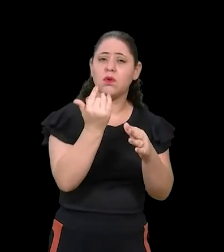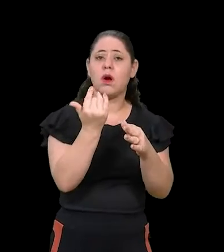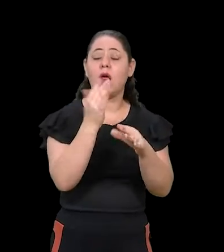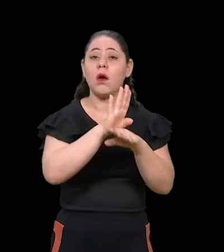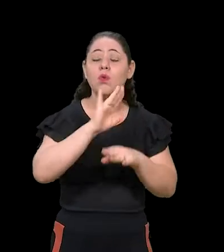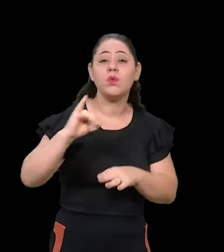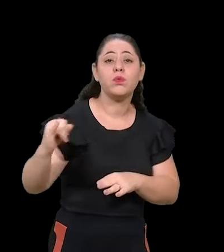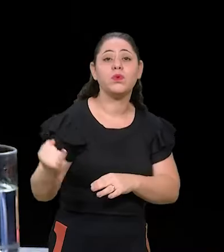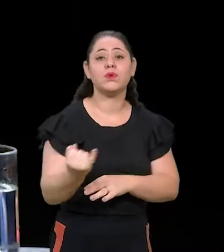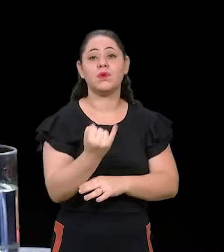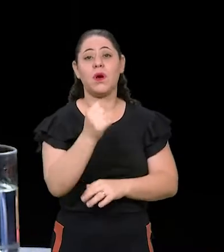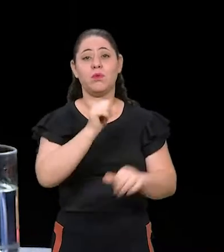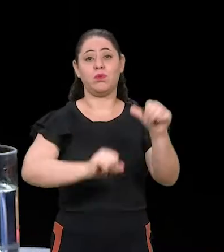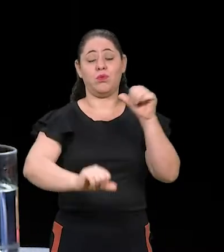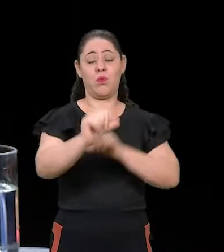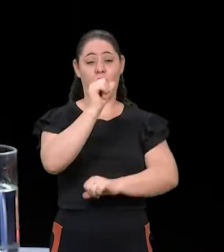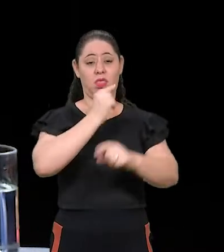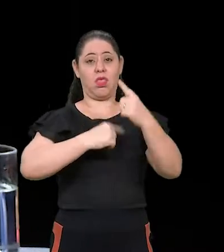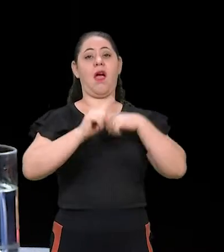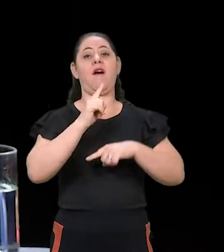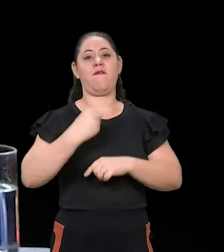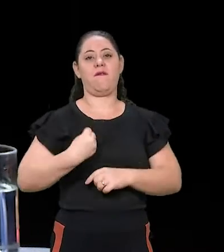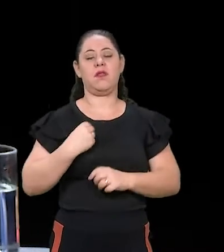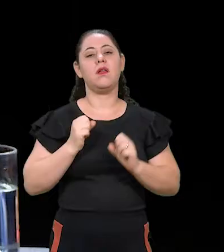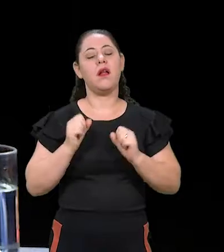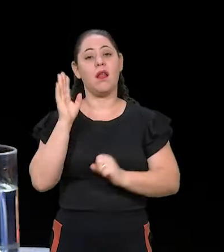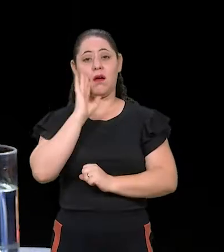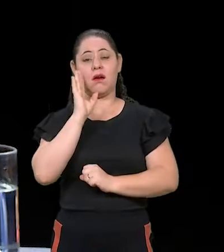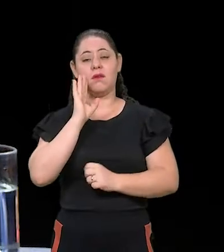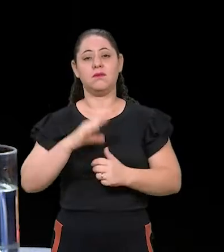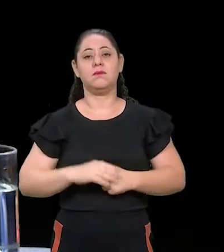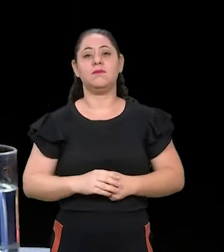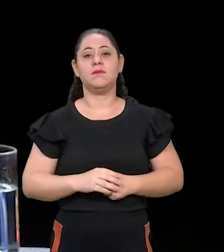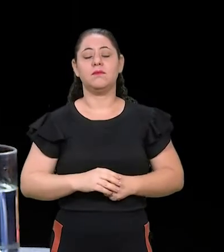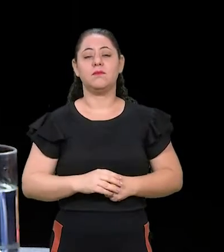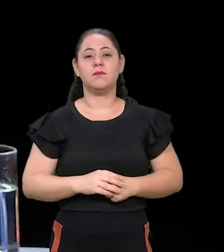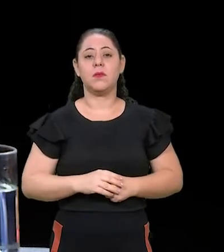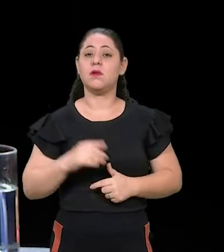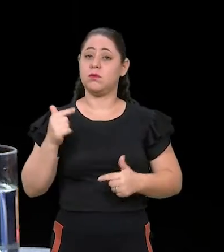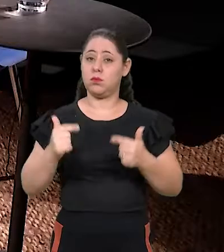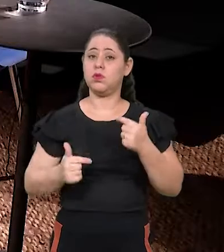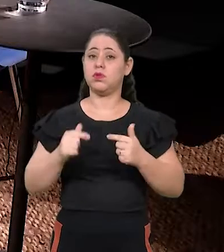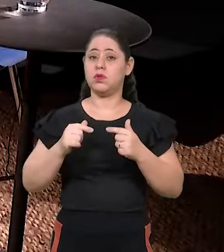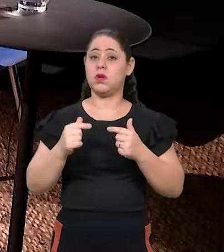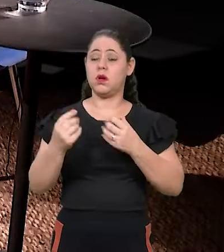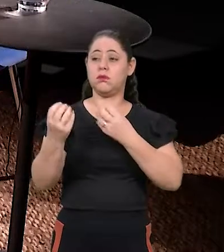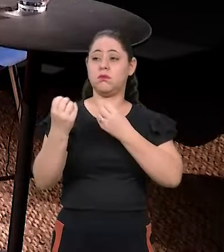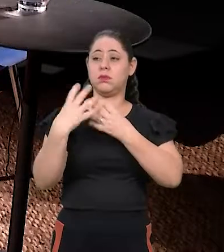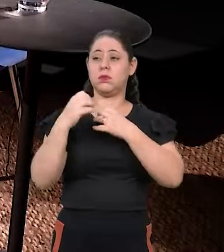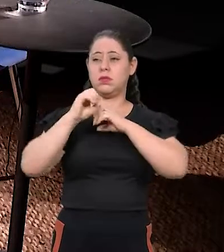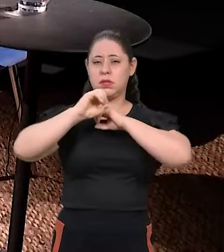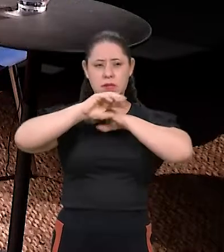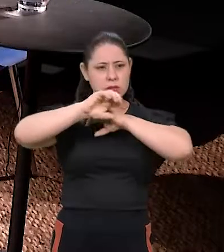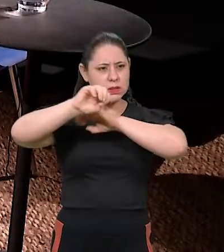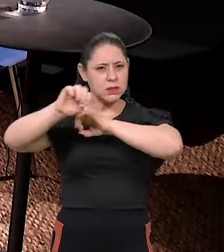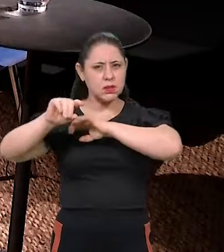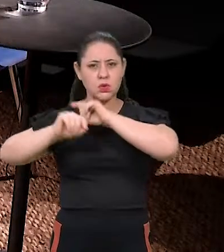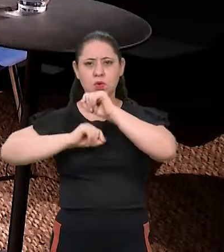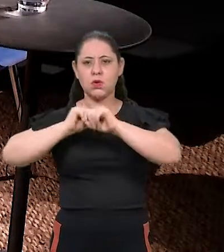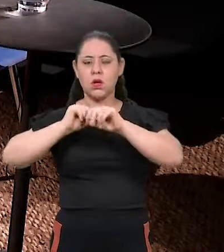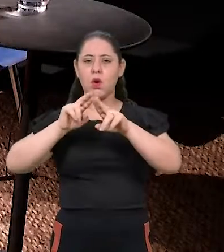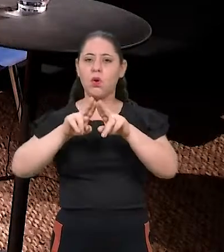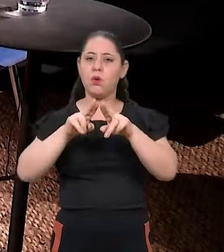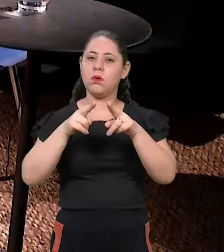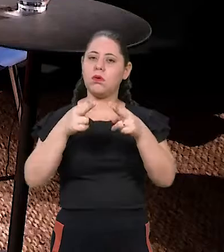de vida, isso é muito legal. Né? A política te ensina uma coisa muito legal, que é a humildade. Se